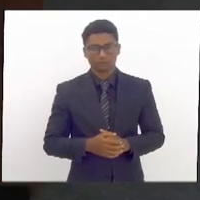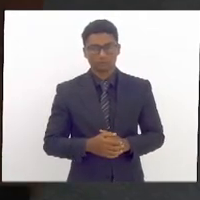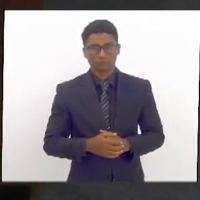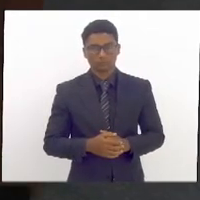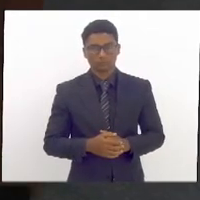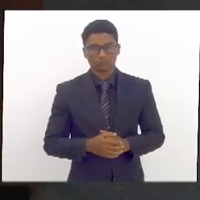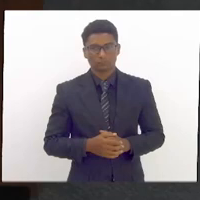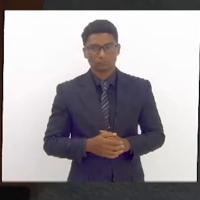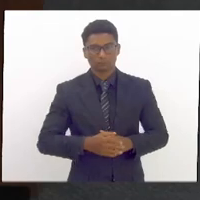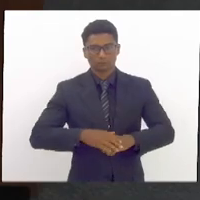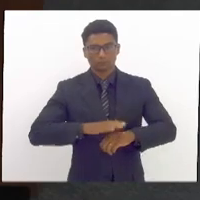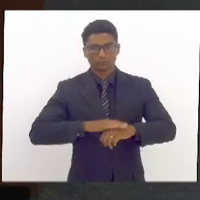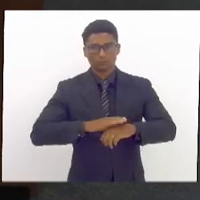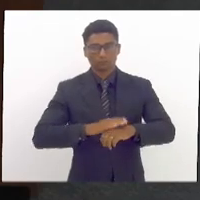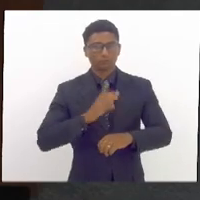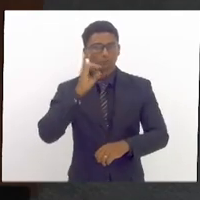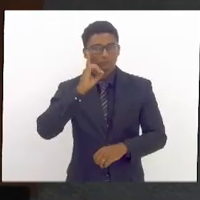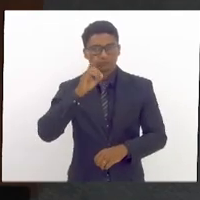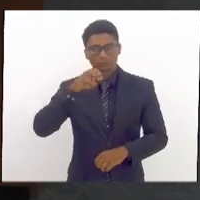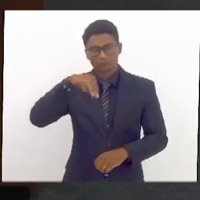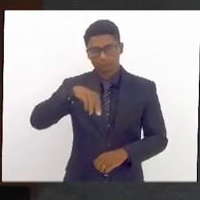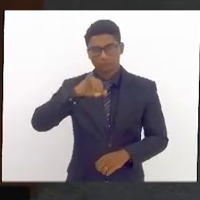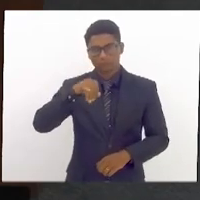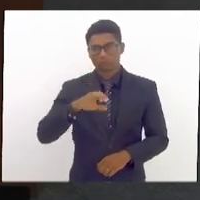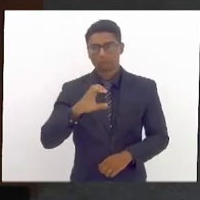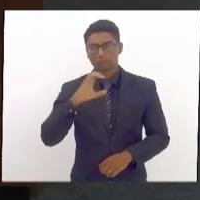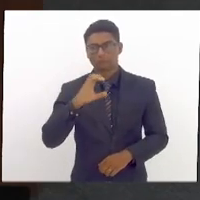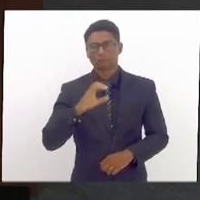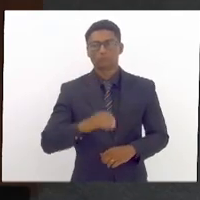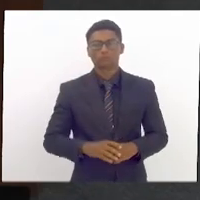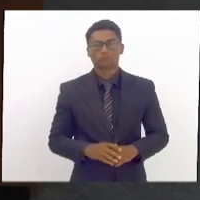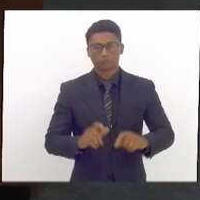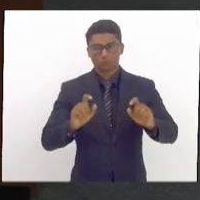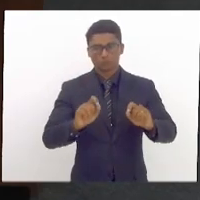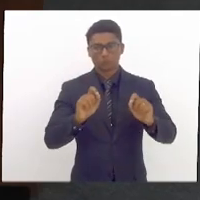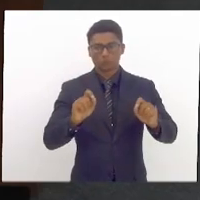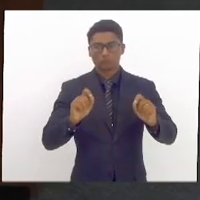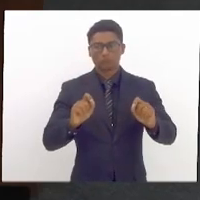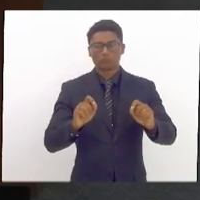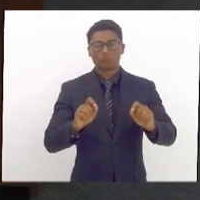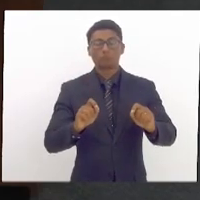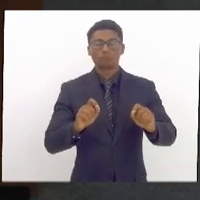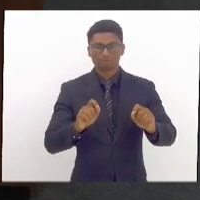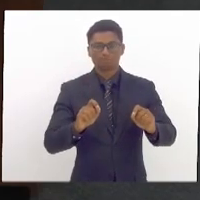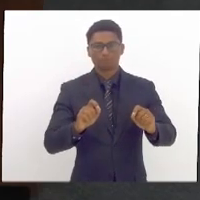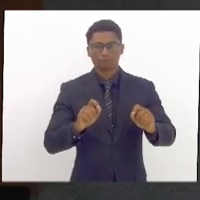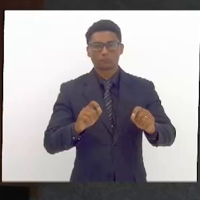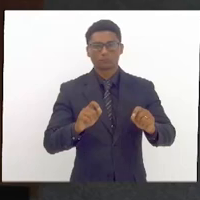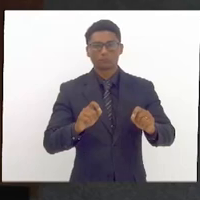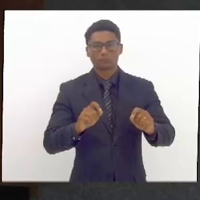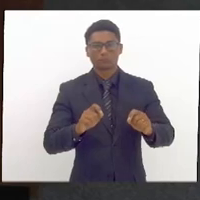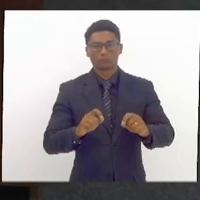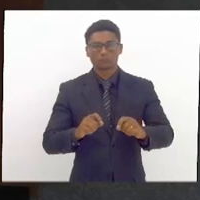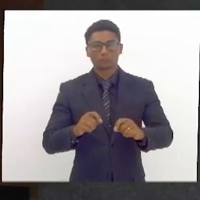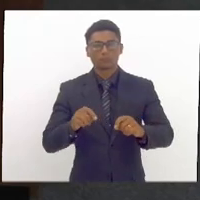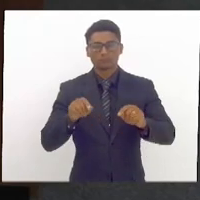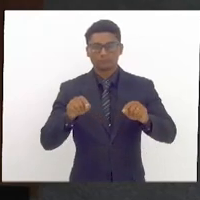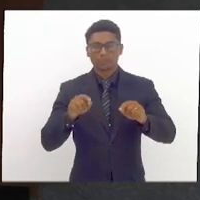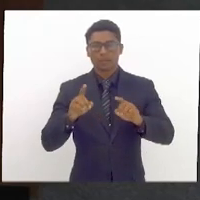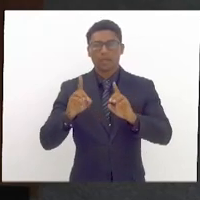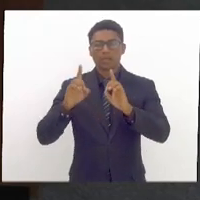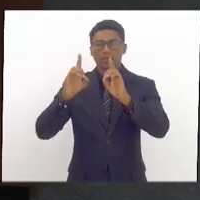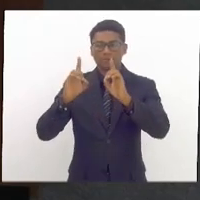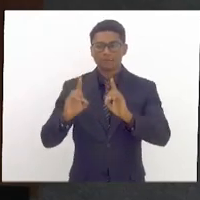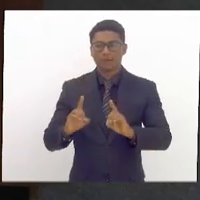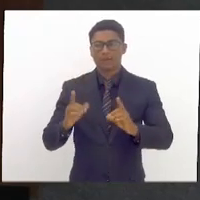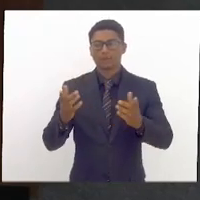do deputado Carlos Mink, que concede a gratuidade para outras doenças, né,